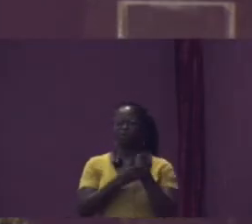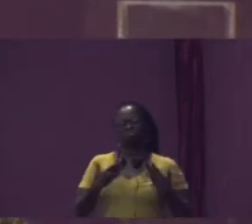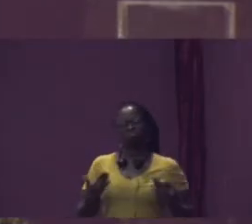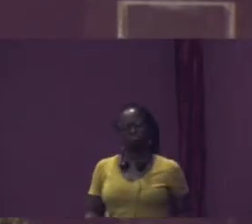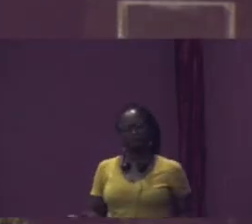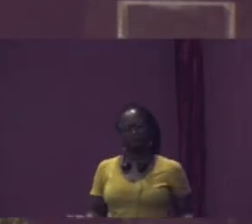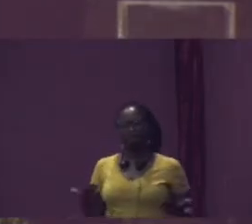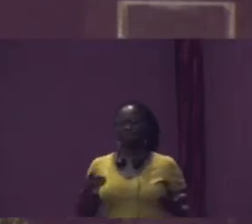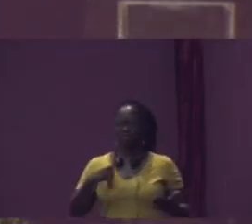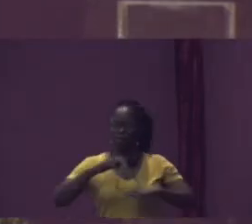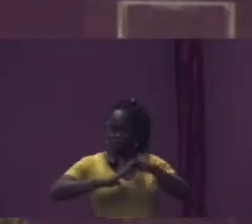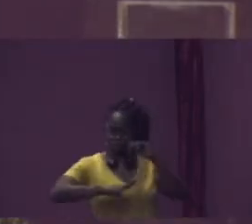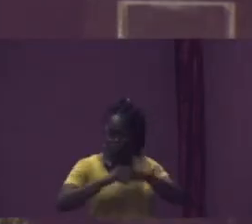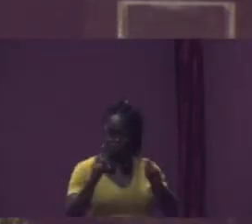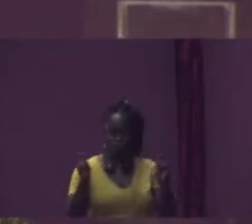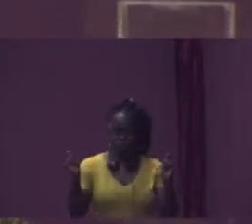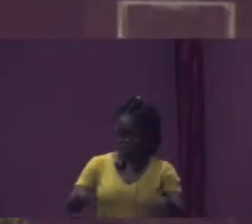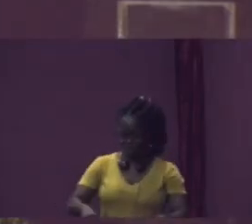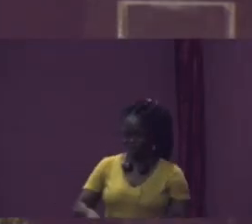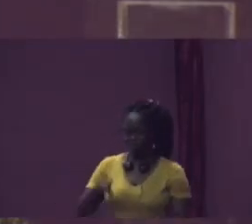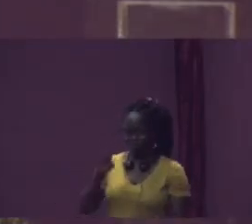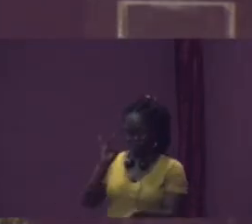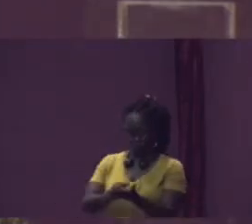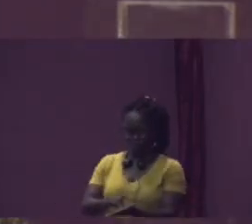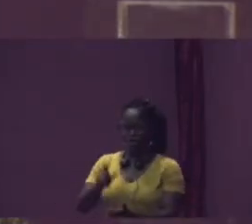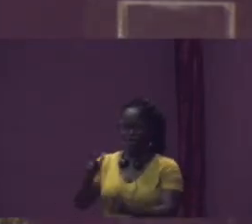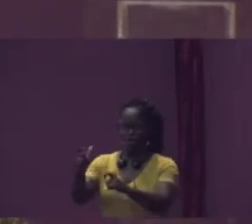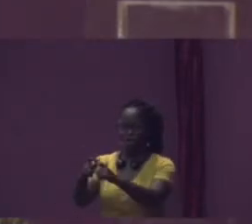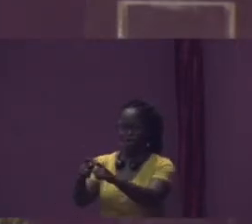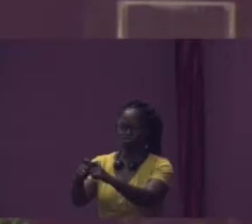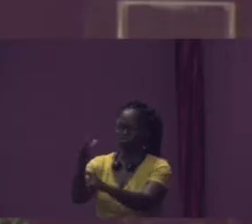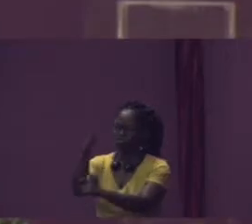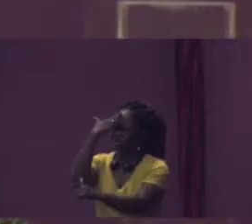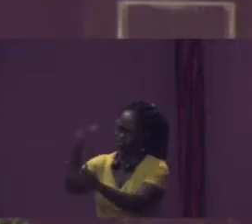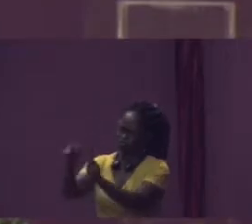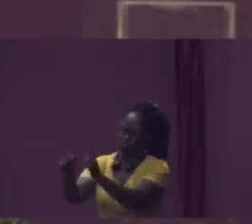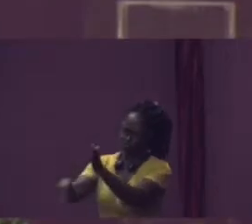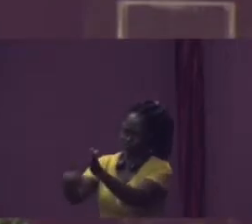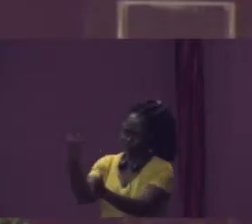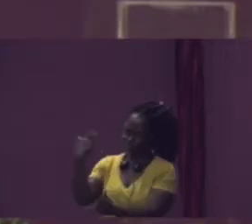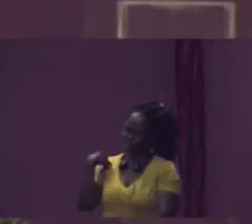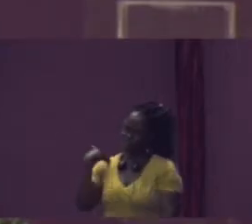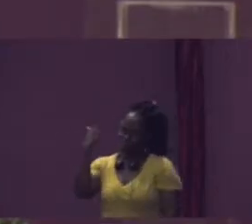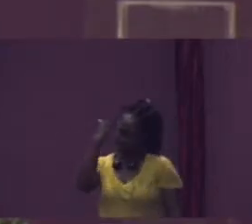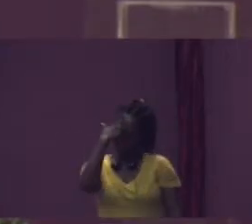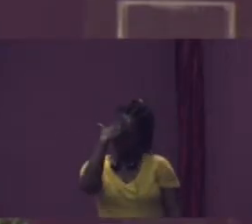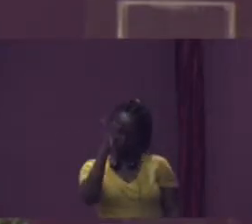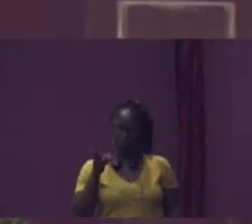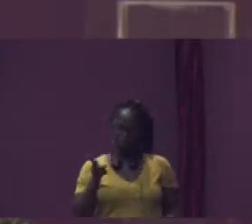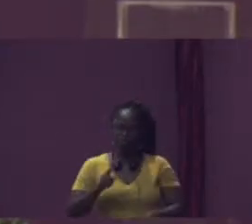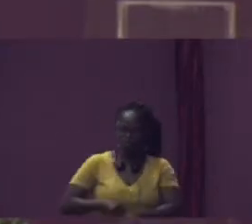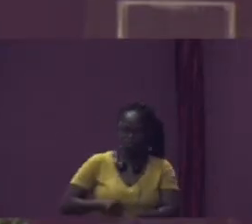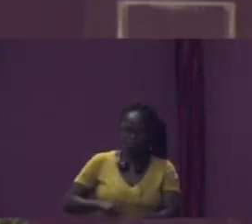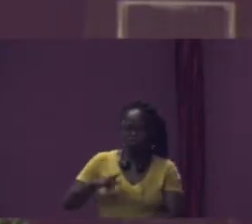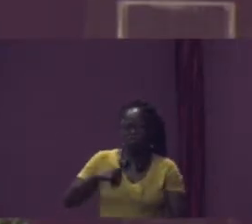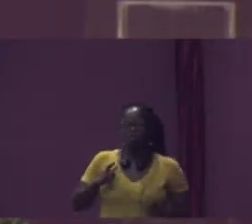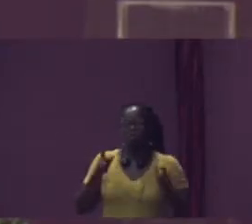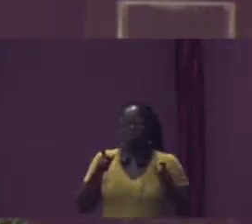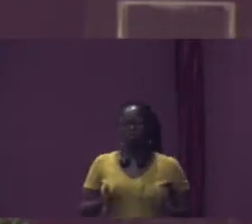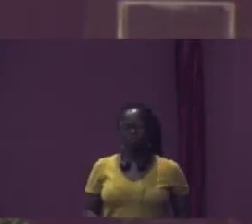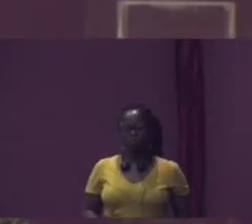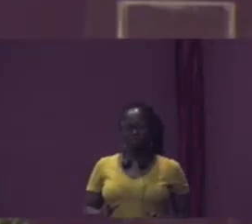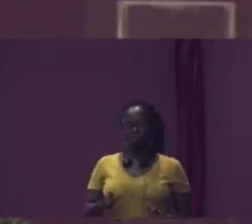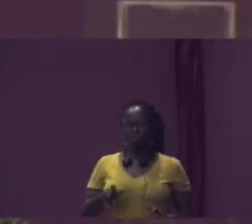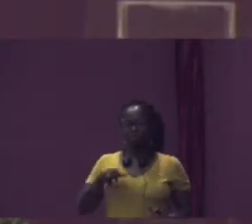mais. Profissional capacitado, afinal de contas, ele é o médico e ele sabe fazer cesariana. E, ao mesmo tempo, um lugar que não